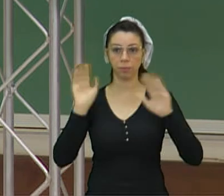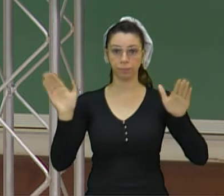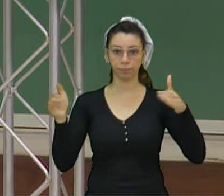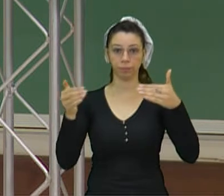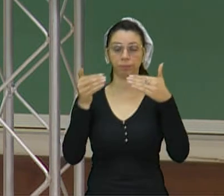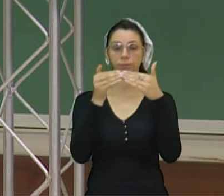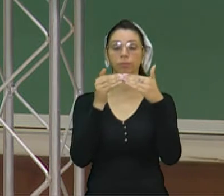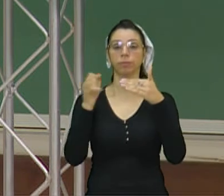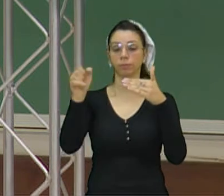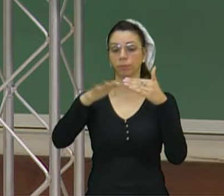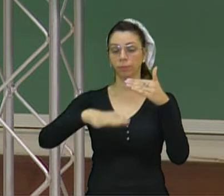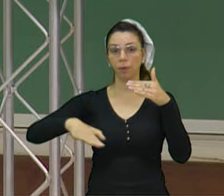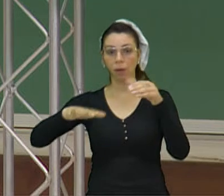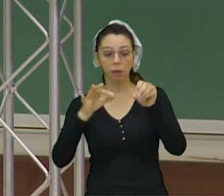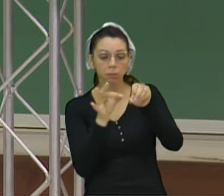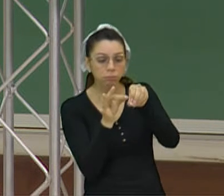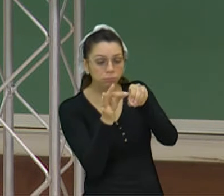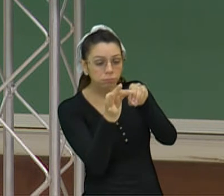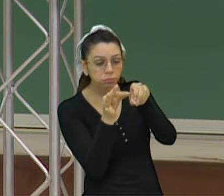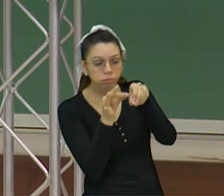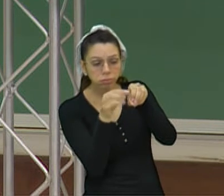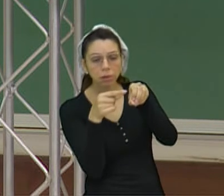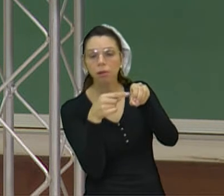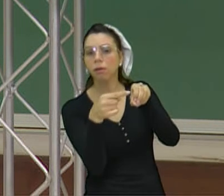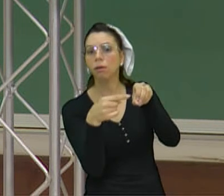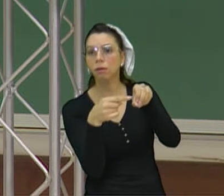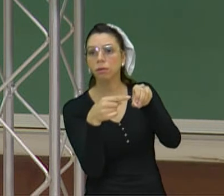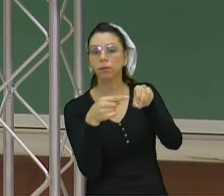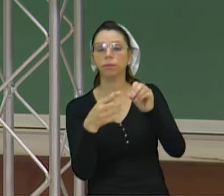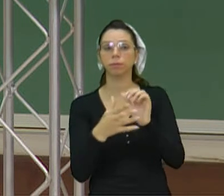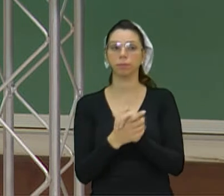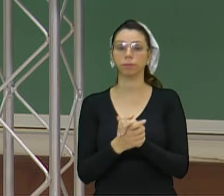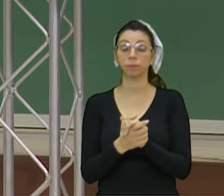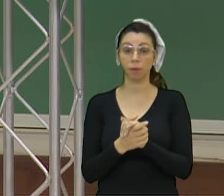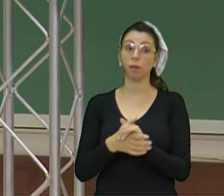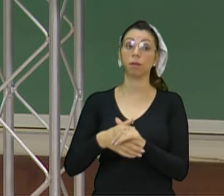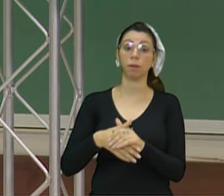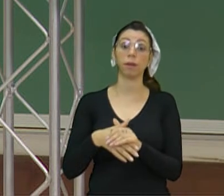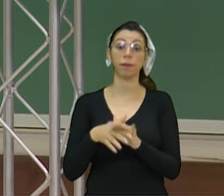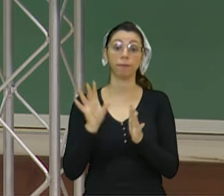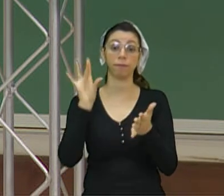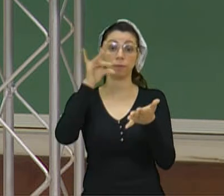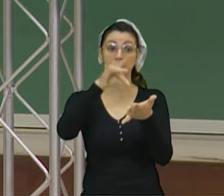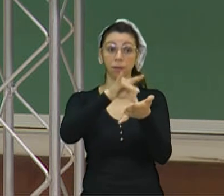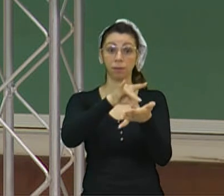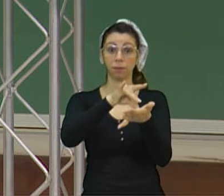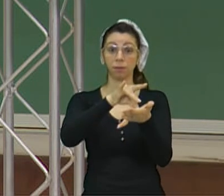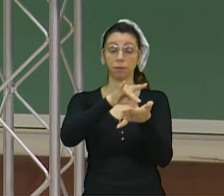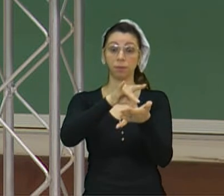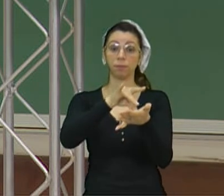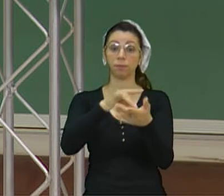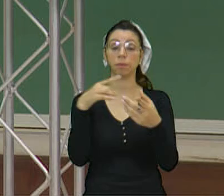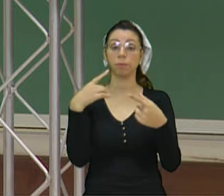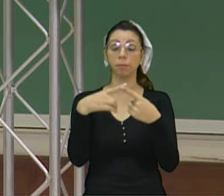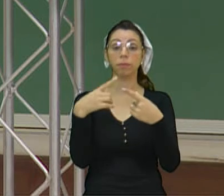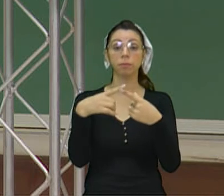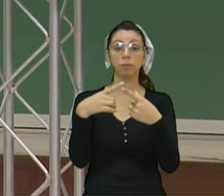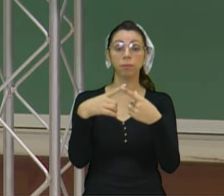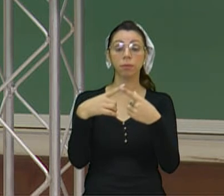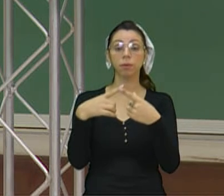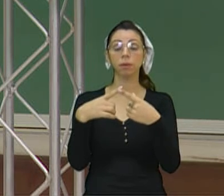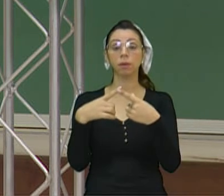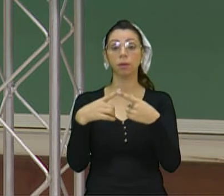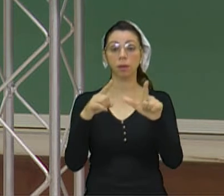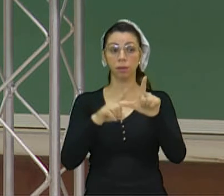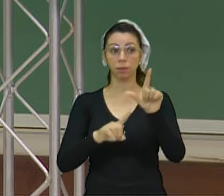proporcional à área de secção do material. Essa está correta. Nós vimos que a resistência, a